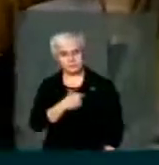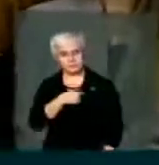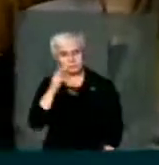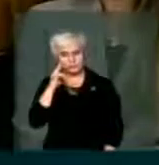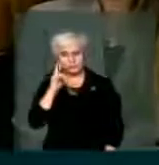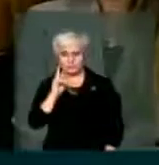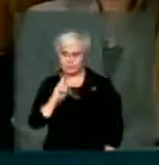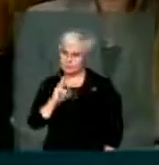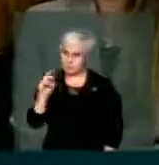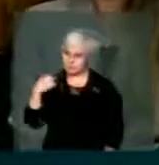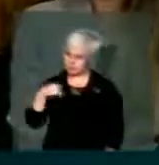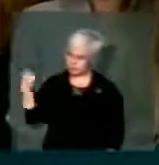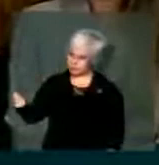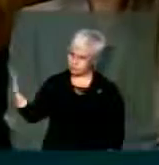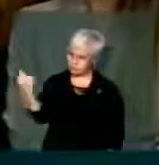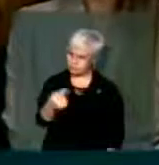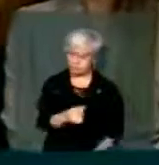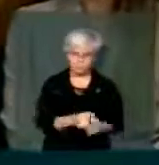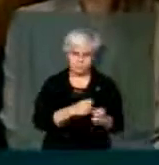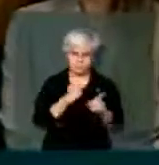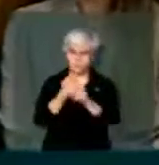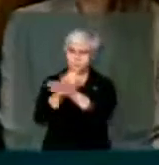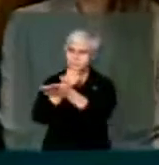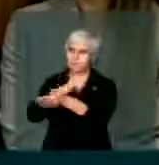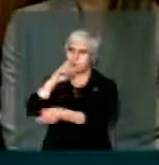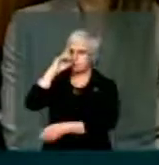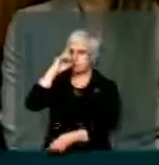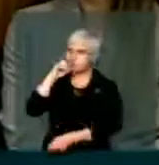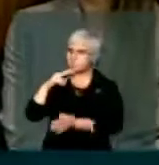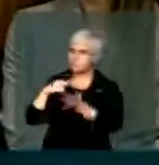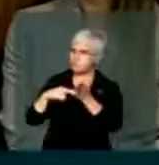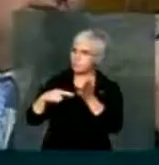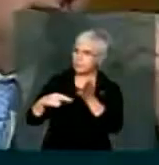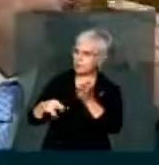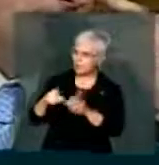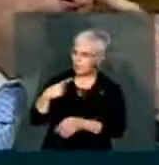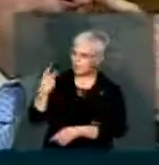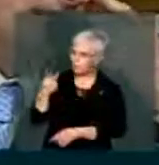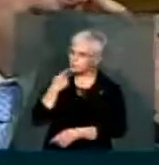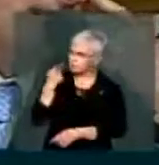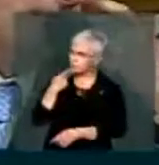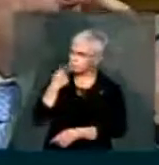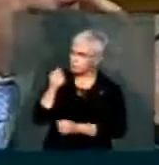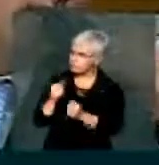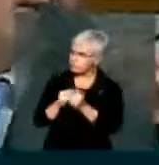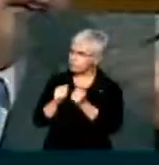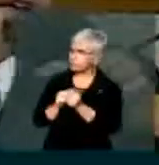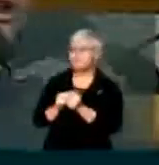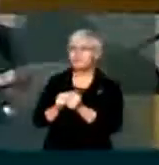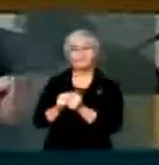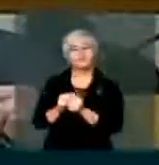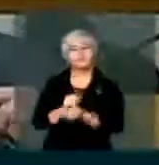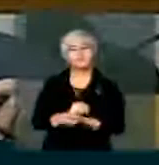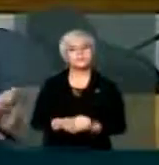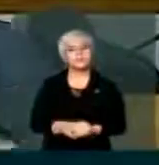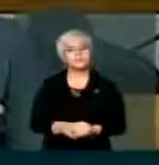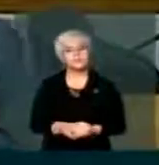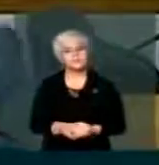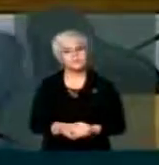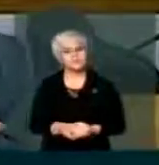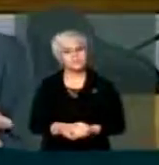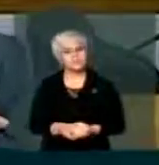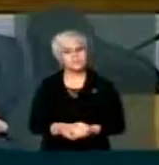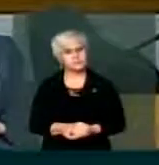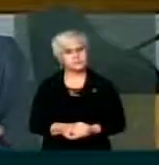cá, eu encontrei com Vossa Excelência, o nobre relator, nós comentávamos, Vossa Excelência comentava que